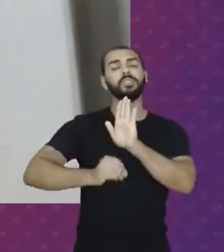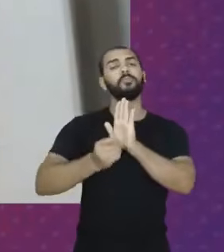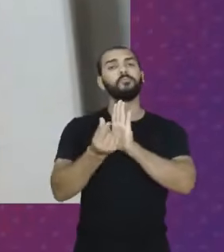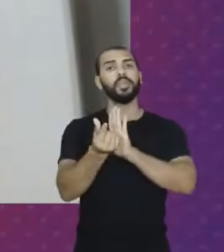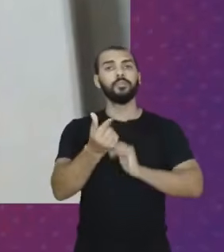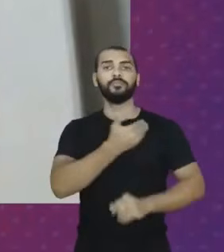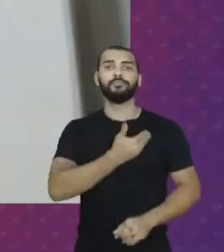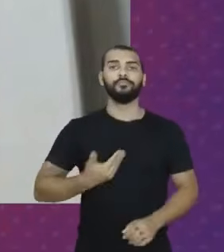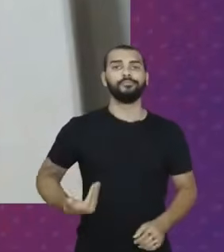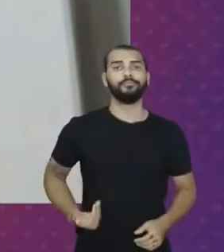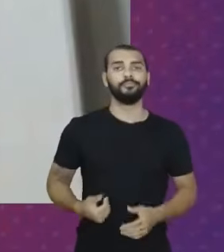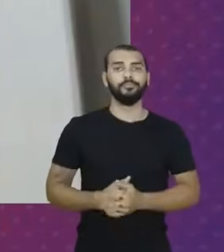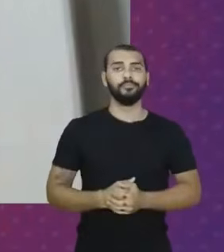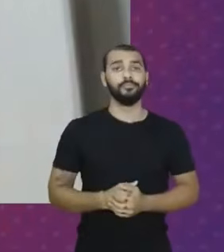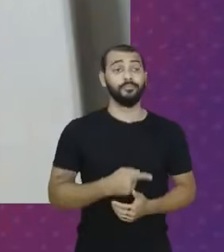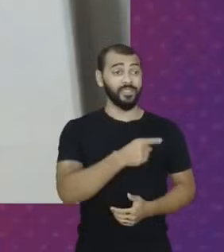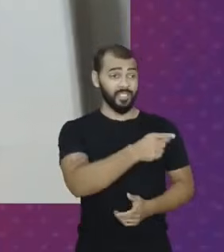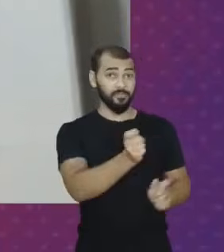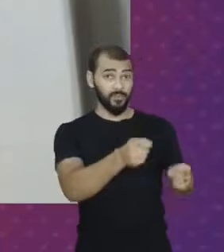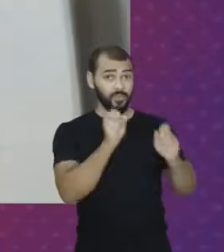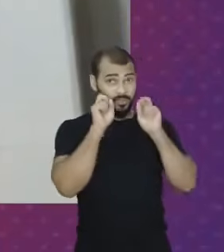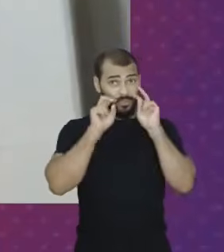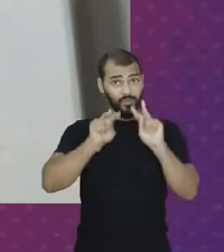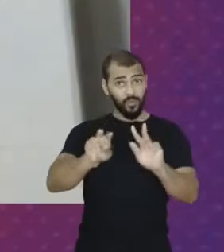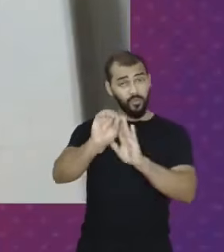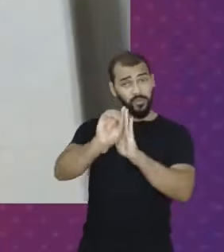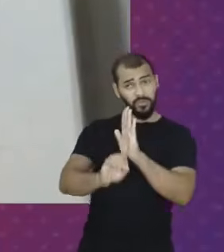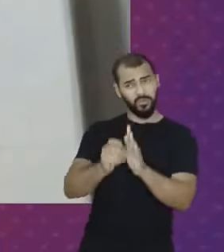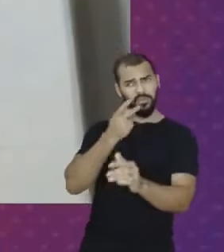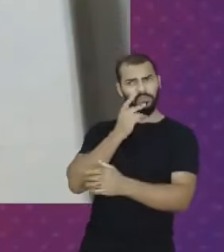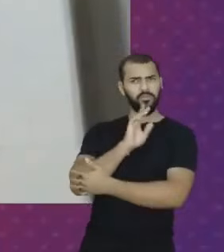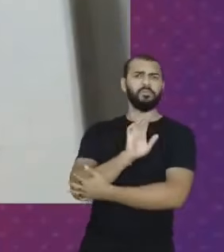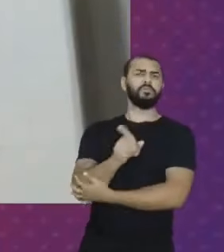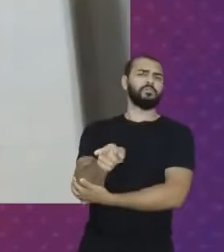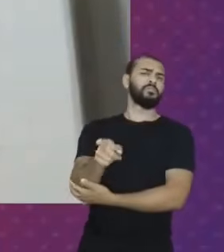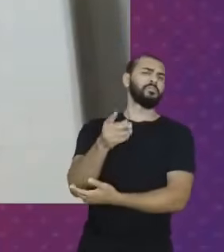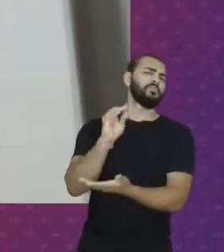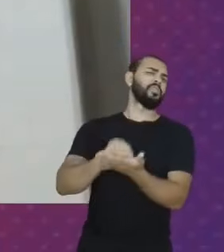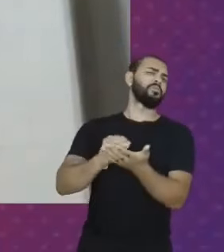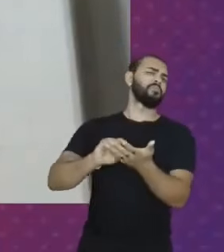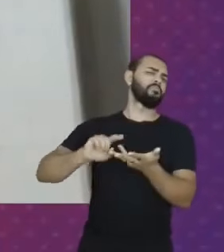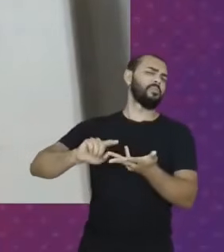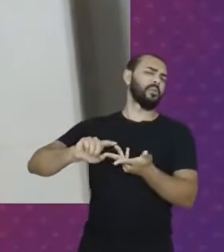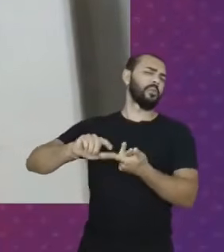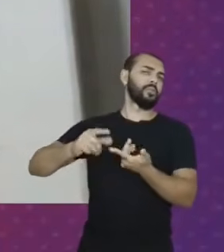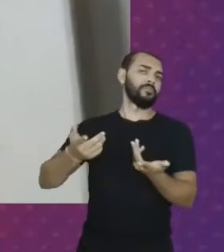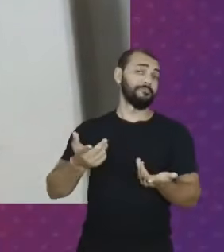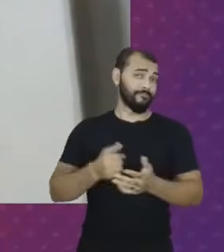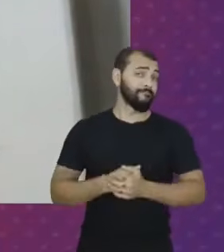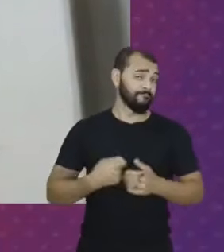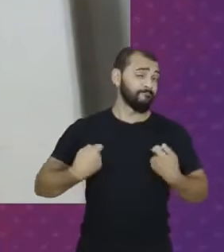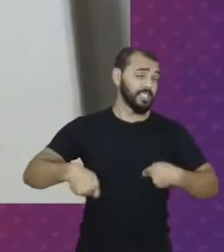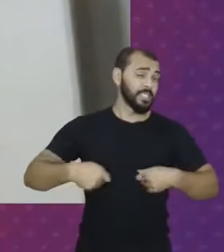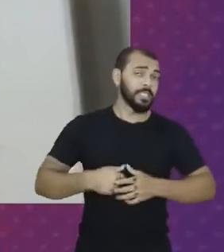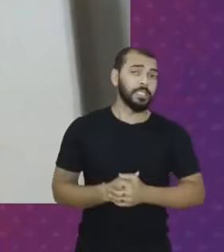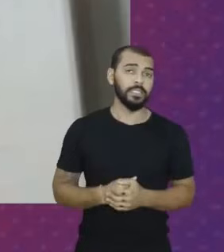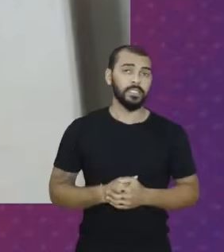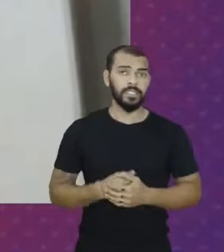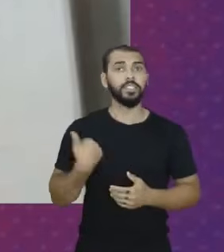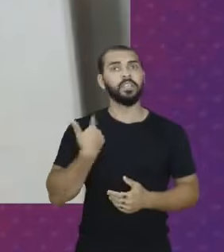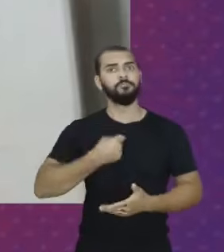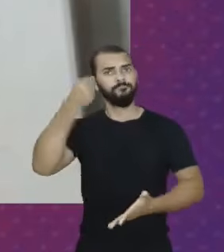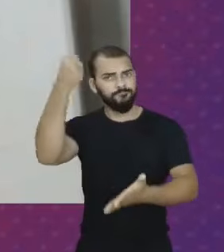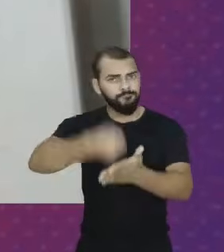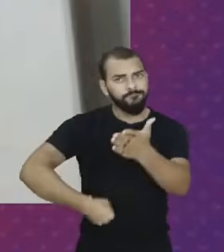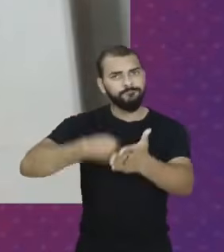do que a mulher negra para olhar para o orçamento público e dizer, tem uma parte aqui que não está sendo contemplada, precisa ser contemplada, e nós exigimos que seja, e